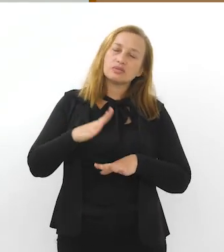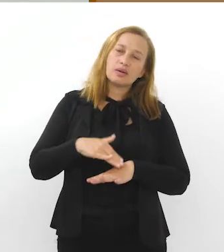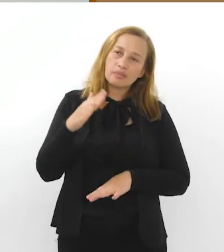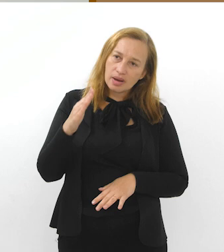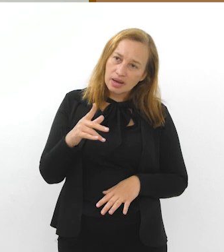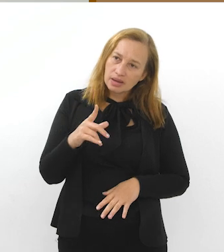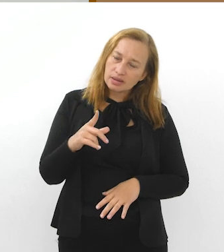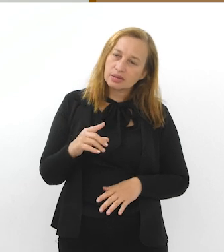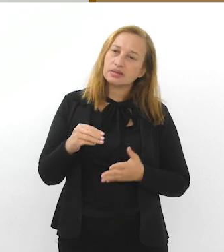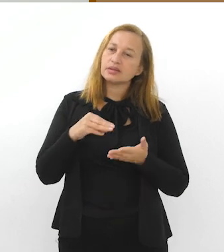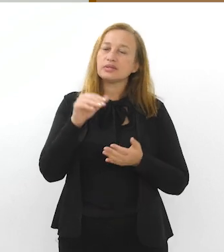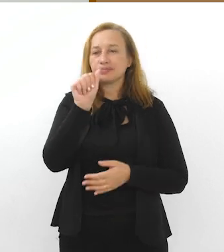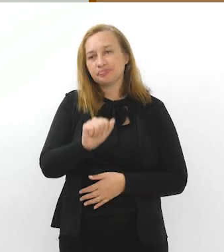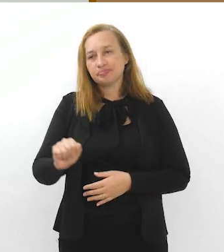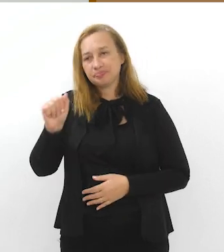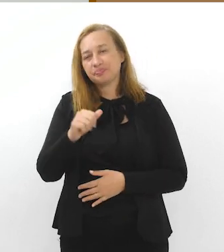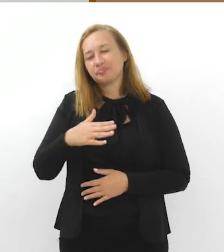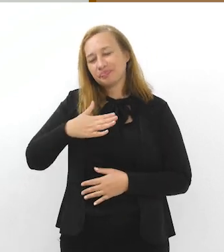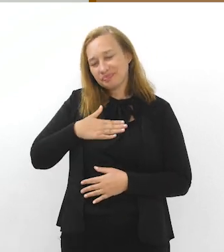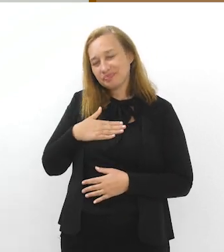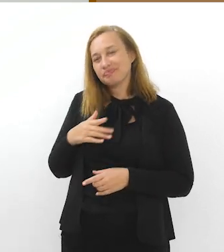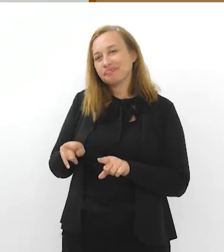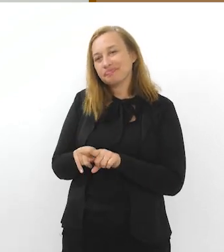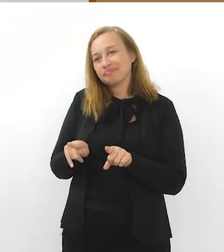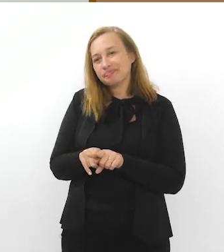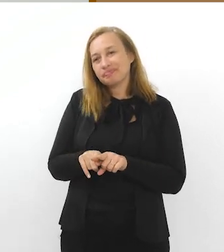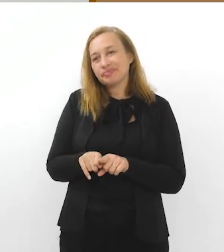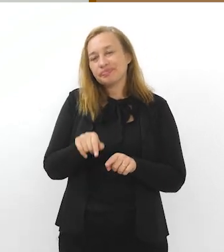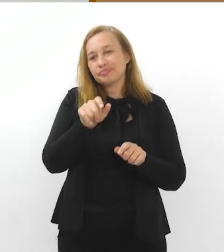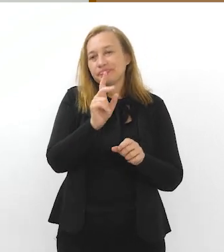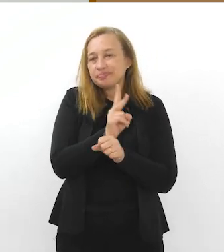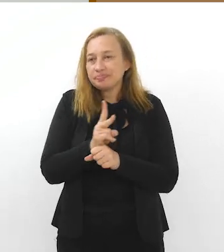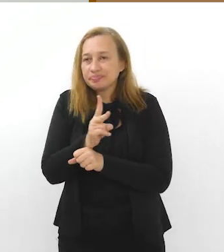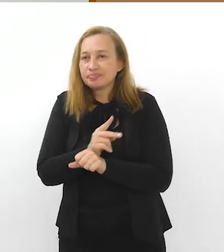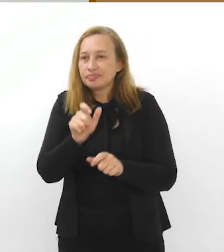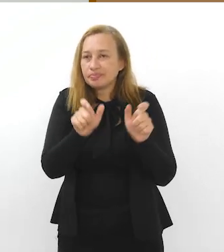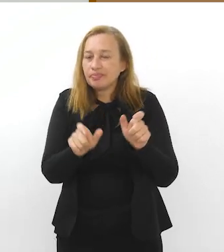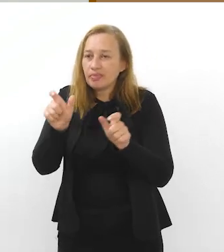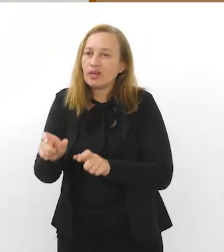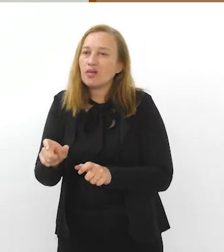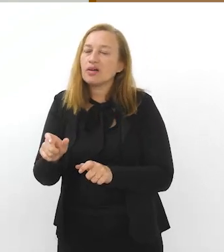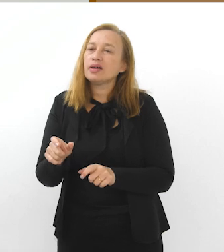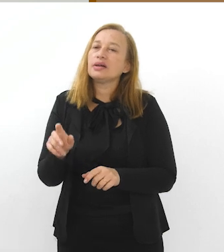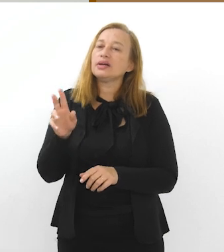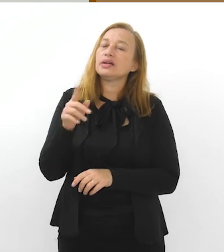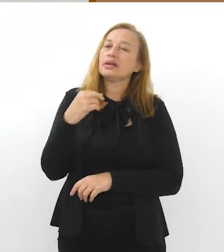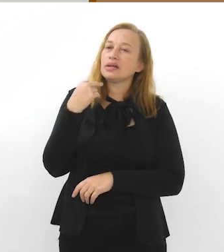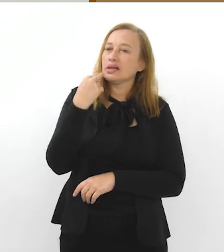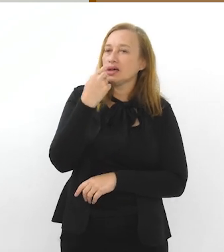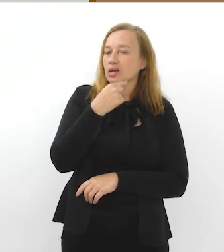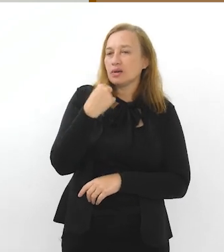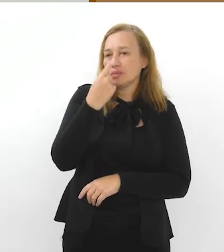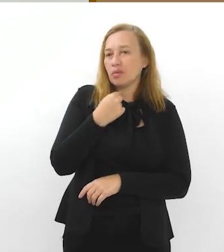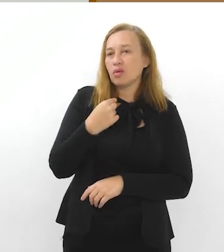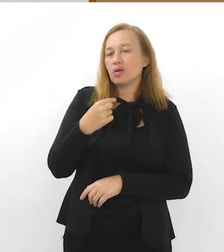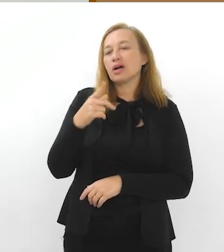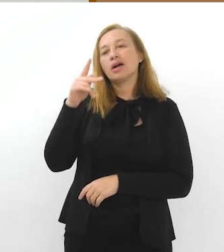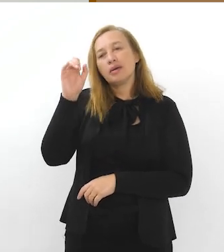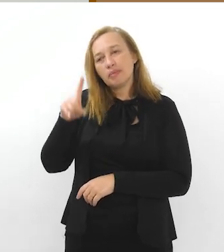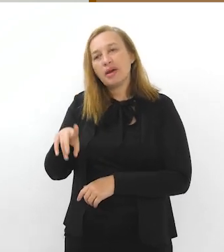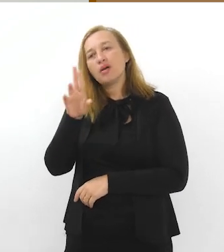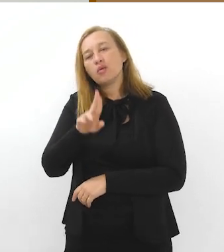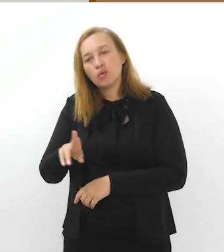objetivo maior da associação, e o meu também, é buscar pessoas que pintam com a boca e os pés, que